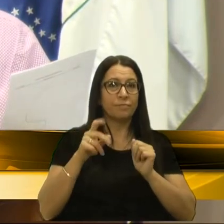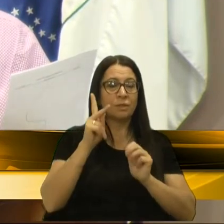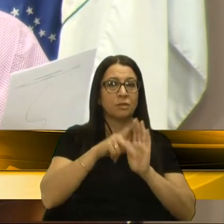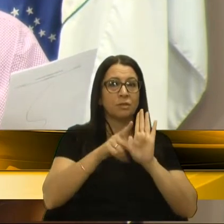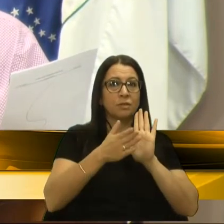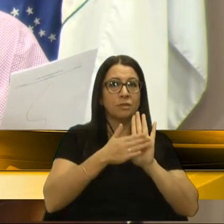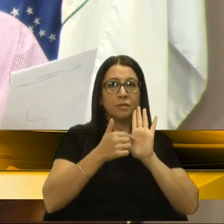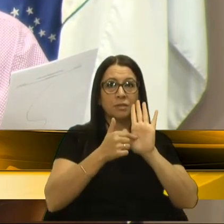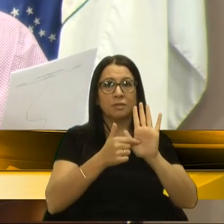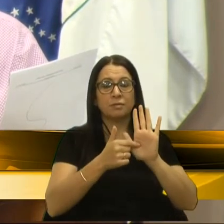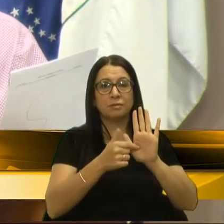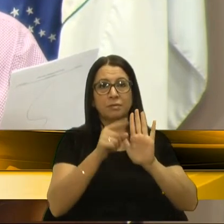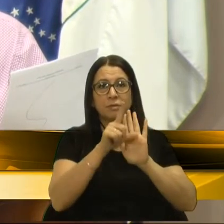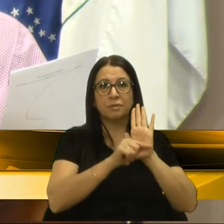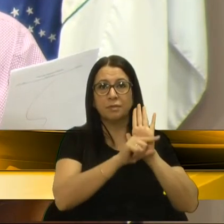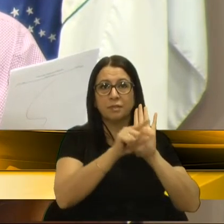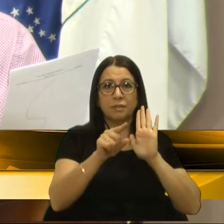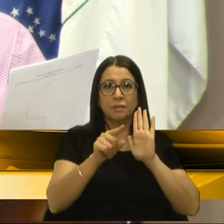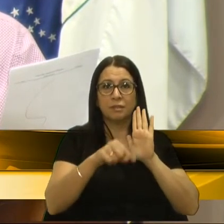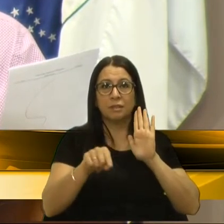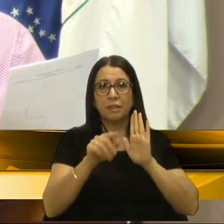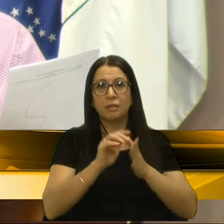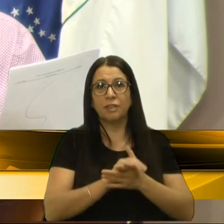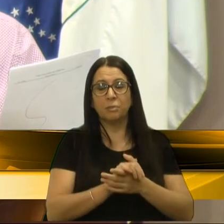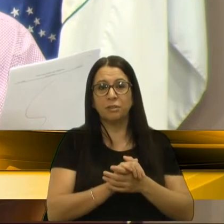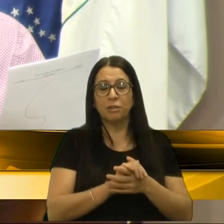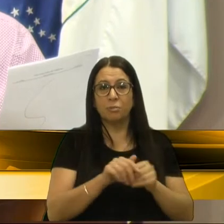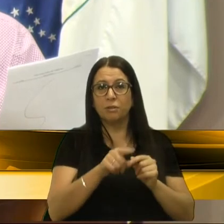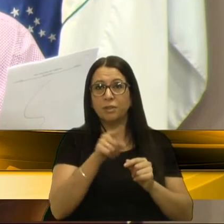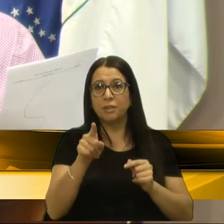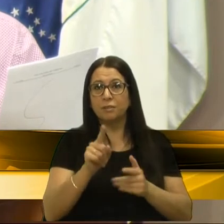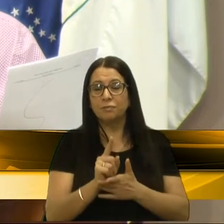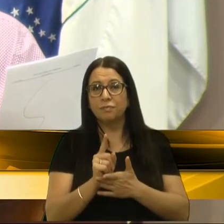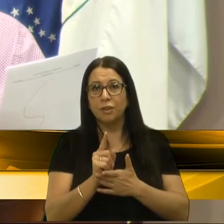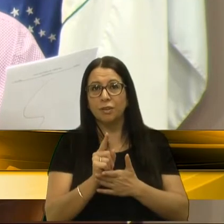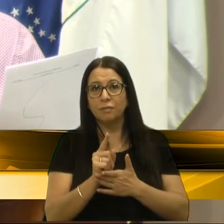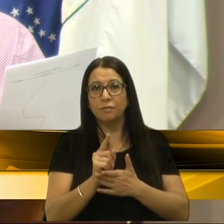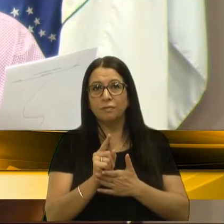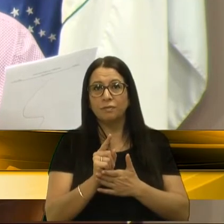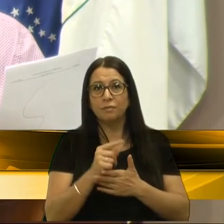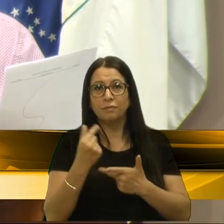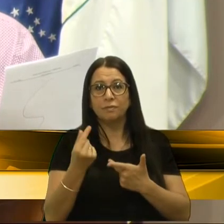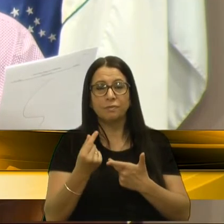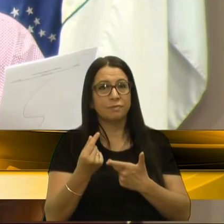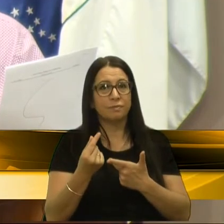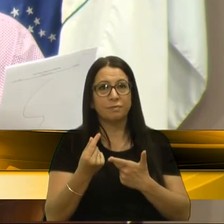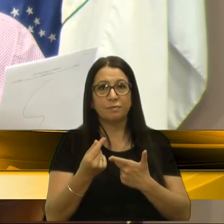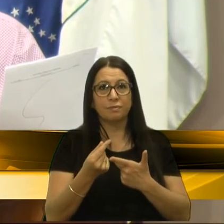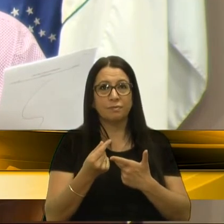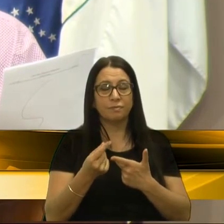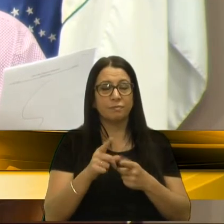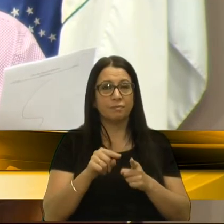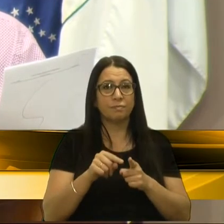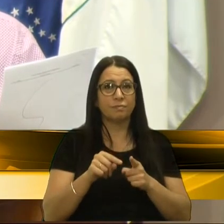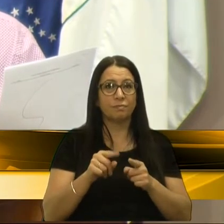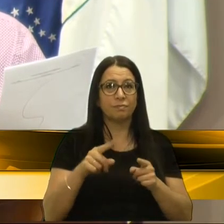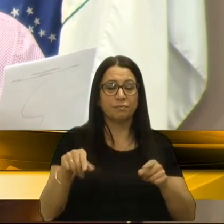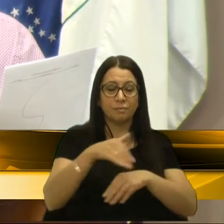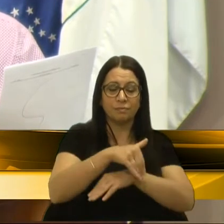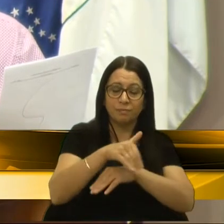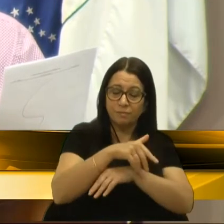a intenção de reduzir os custos da municipalidade com a manutenção e cuidado dos logradouros públicos, bem